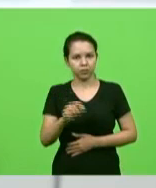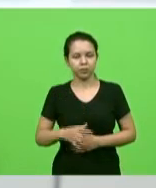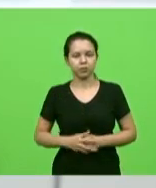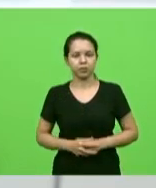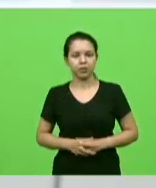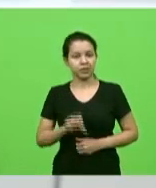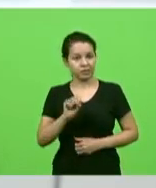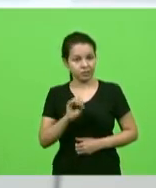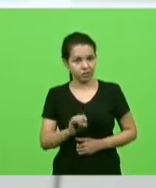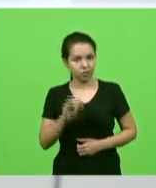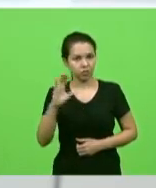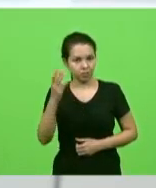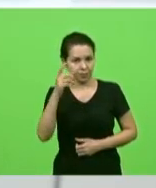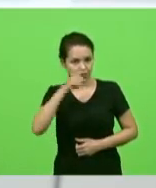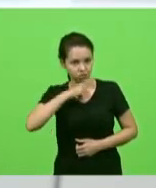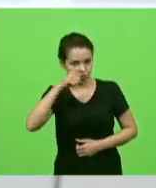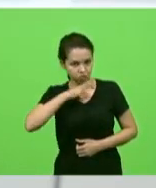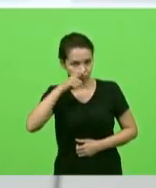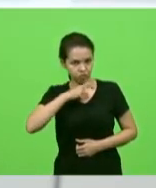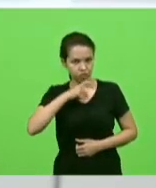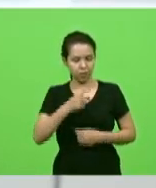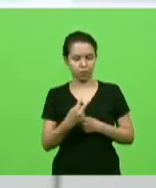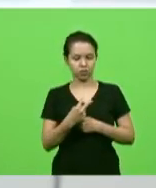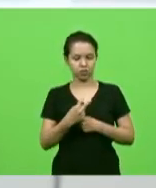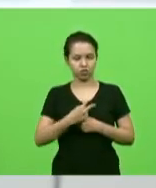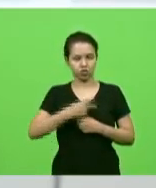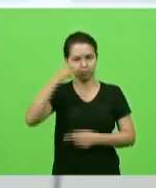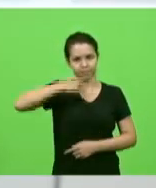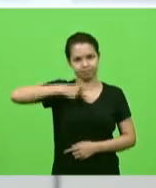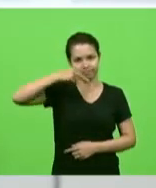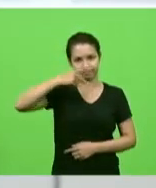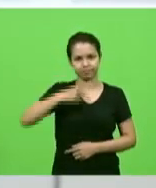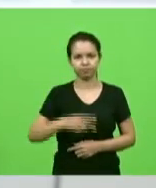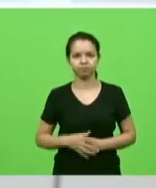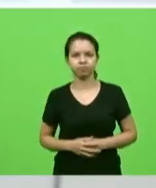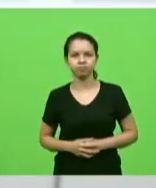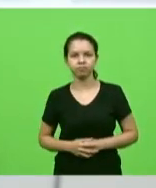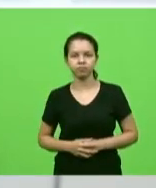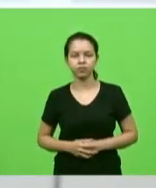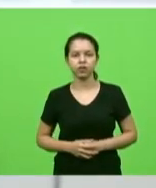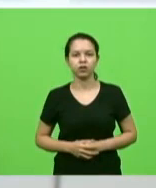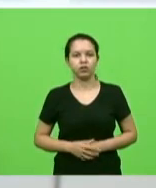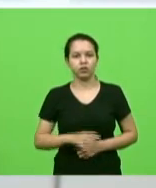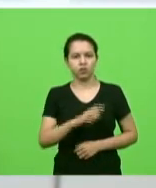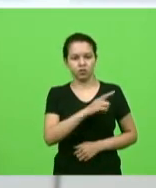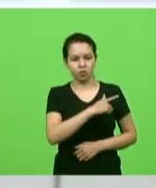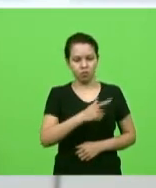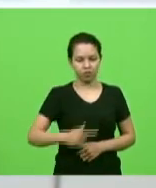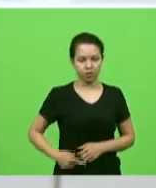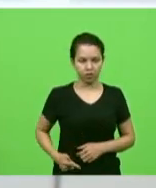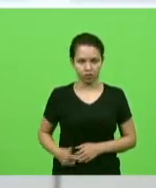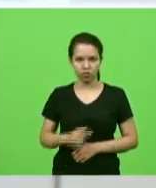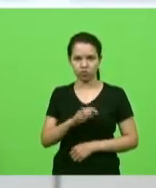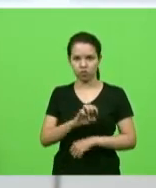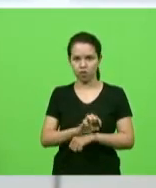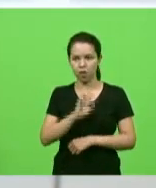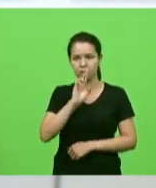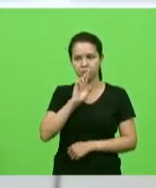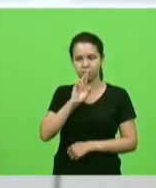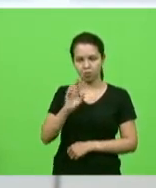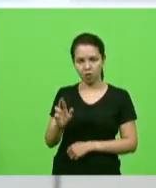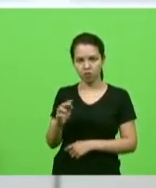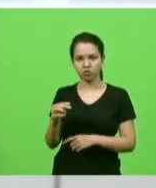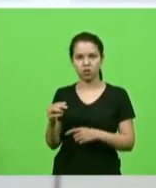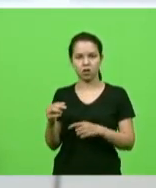eventual mentira empregada para auto-defesa e a resposta do estado não pode ser um coerente com aquilo